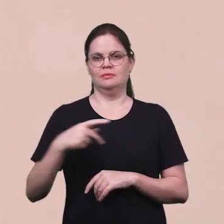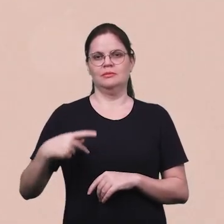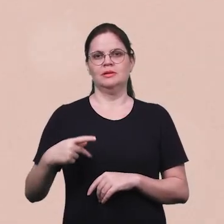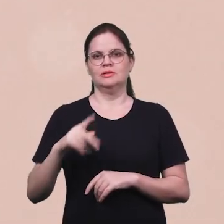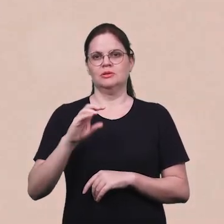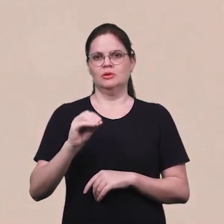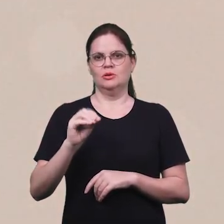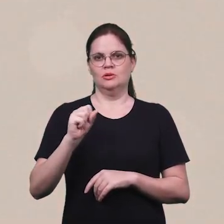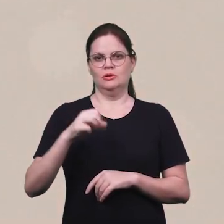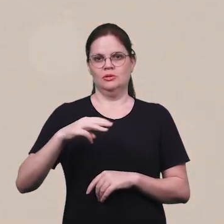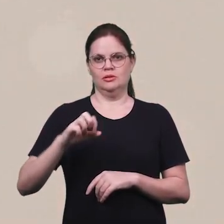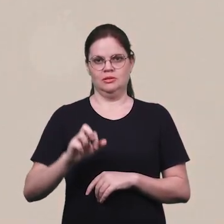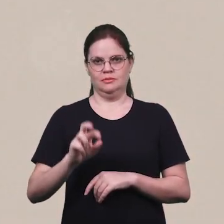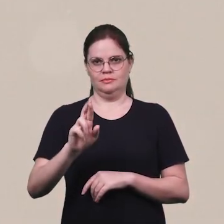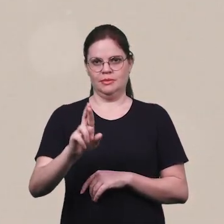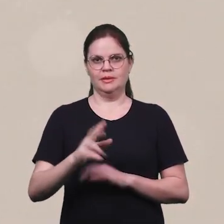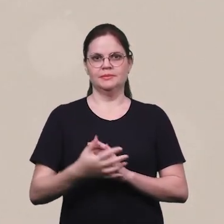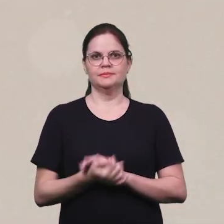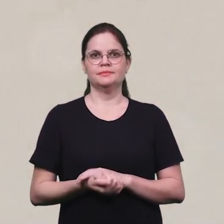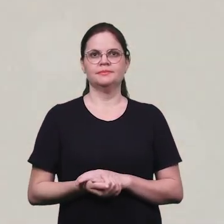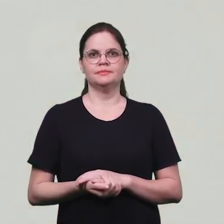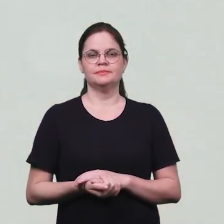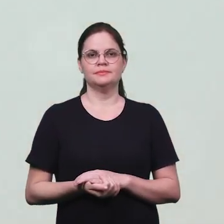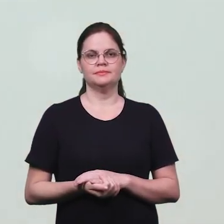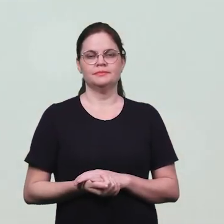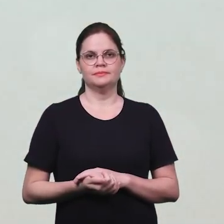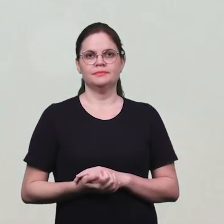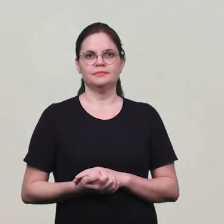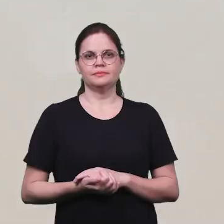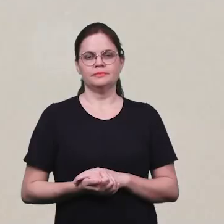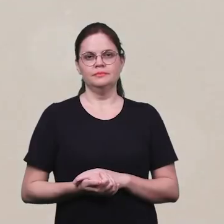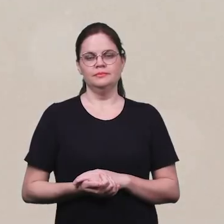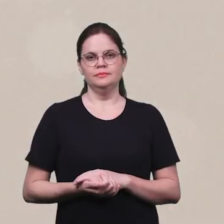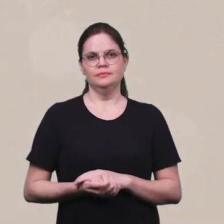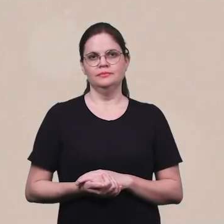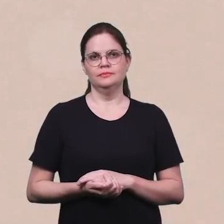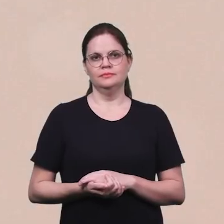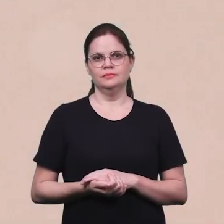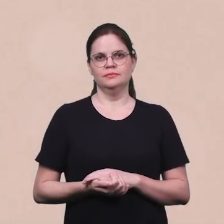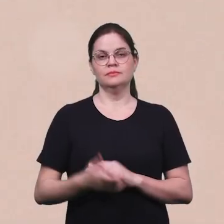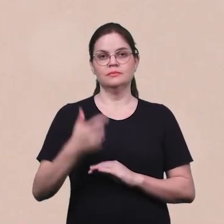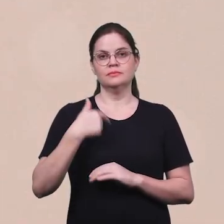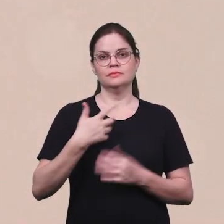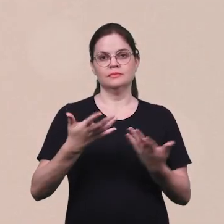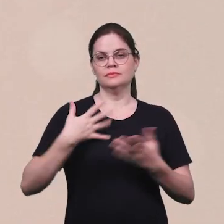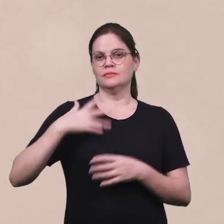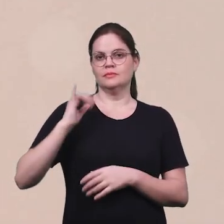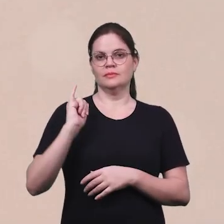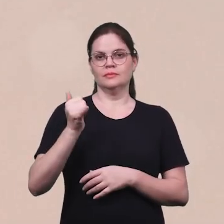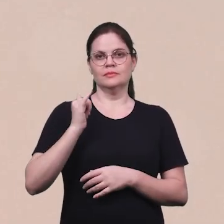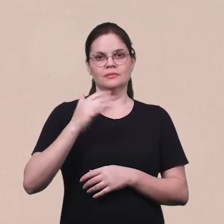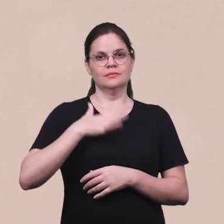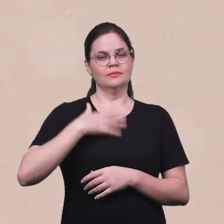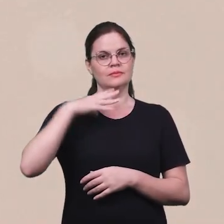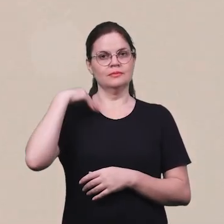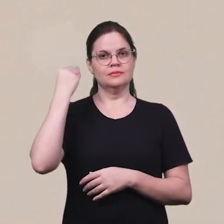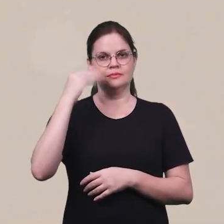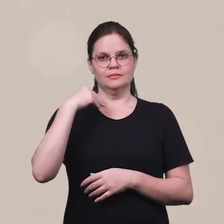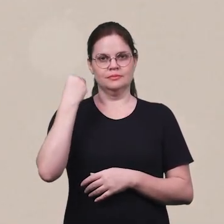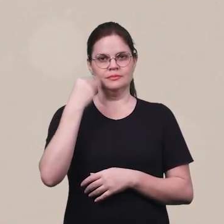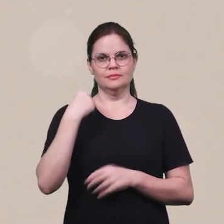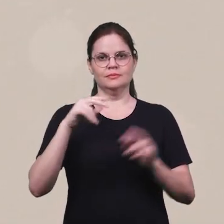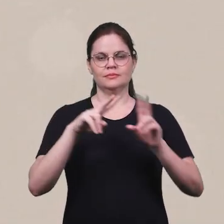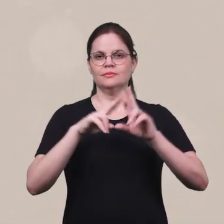pastor Osmar, ungido Emanuel. Meu nome é Lúcia Bueno e eu gostaria de contar uma experiência